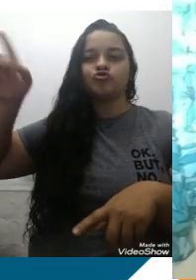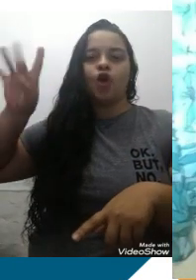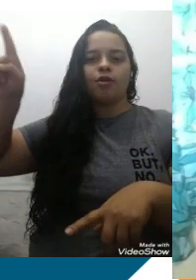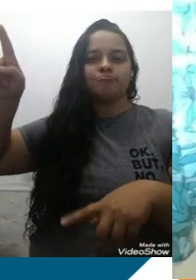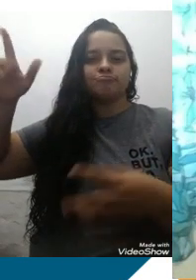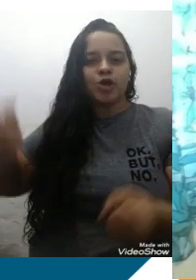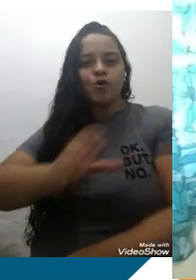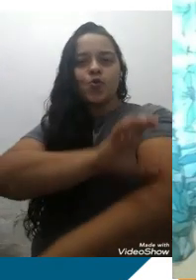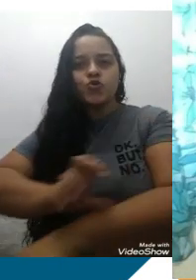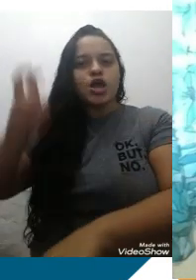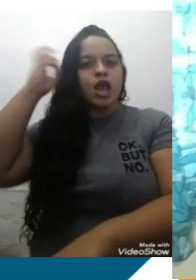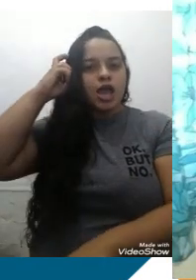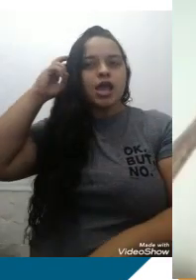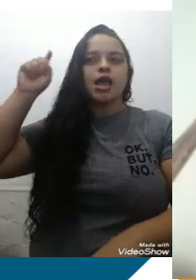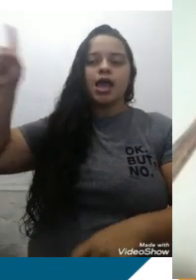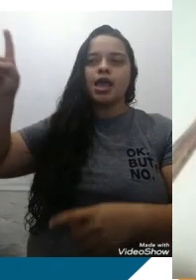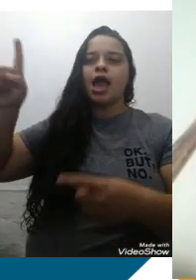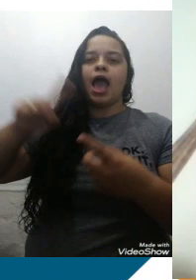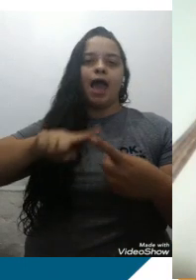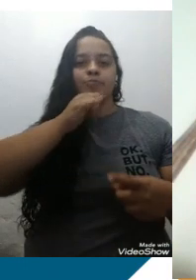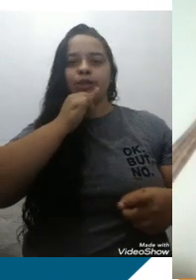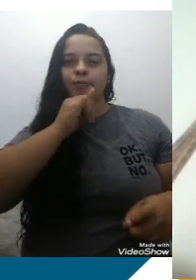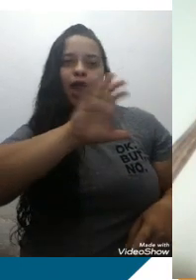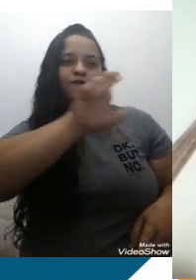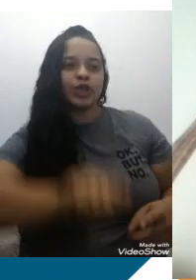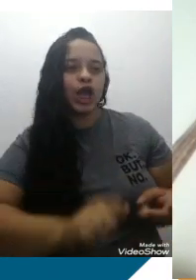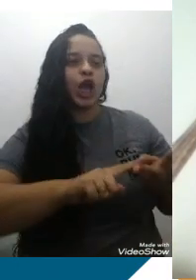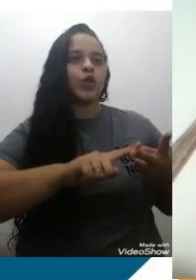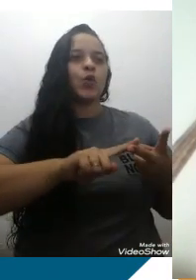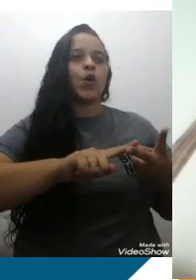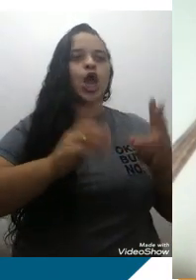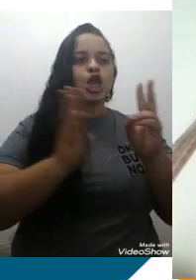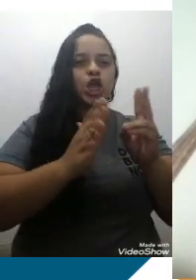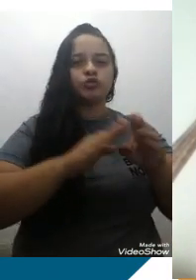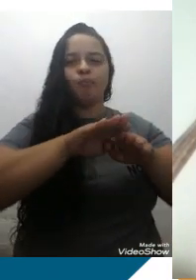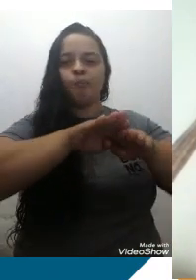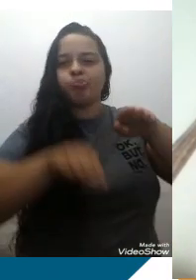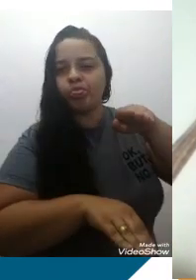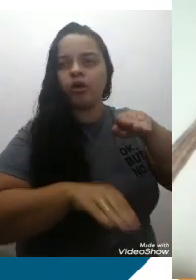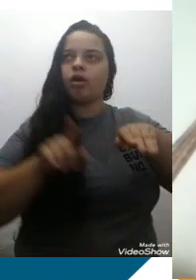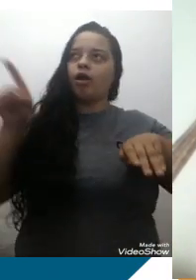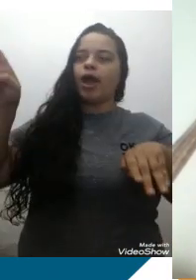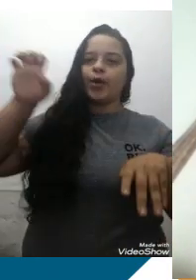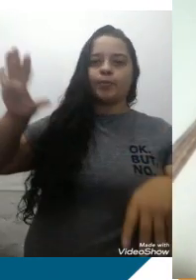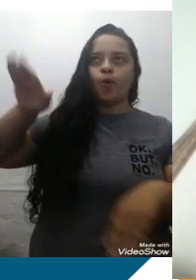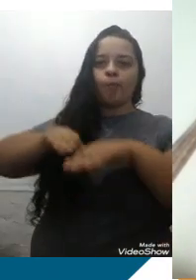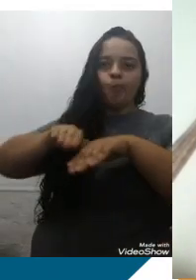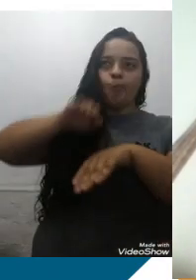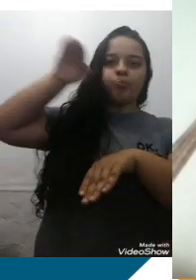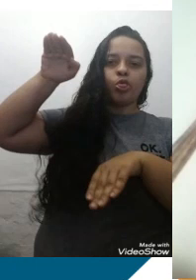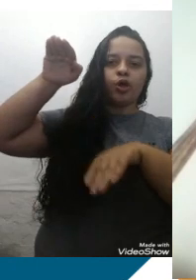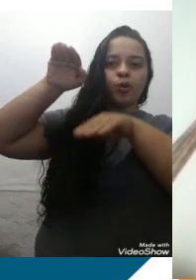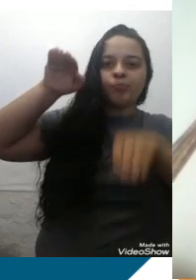portanto, outros povos, como os africanos e os índios, são povos inferiores, atrasados. Mas, muitas vezes, os